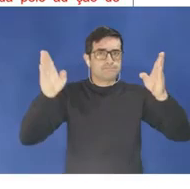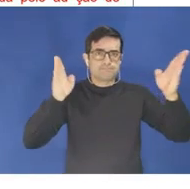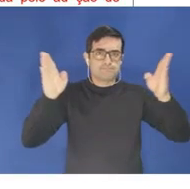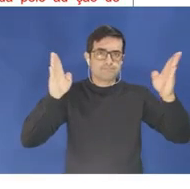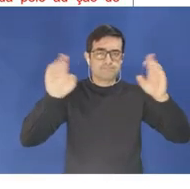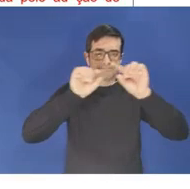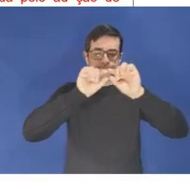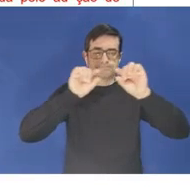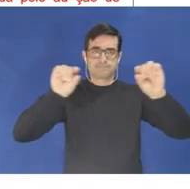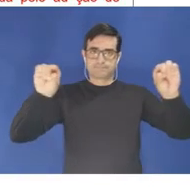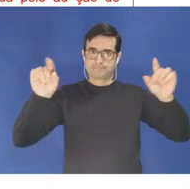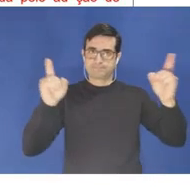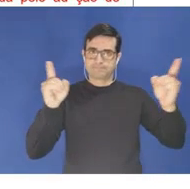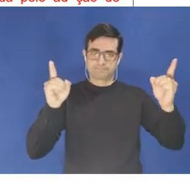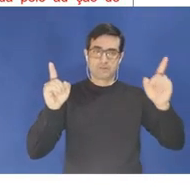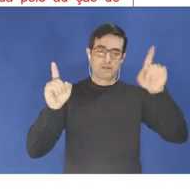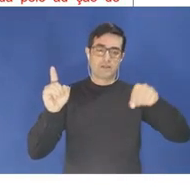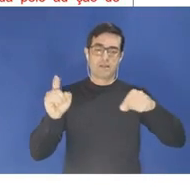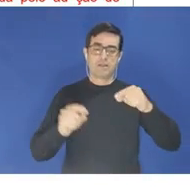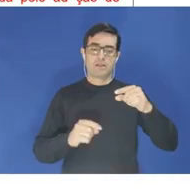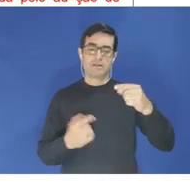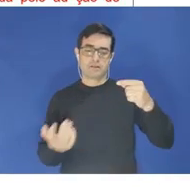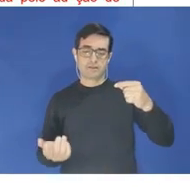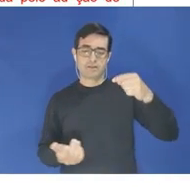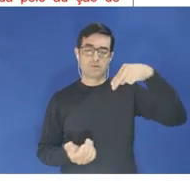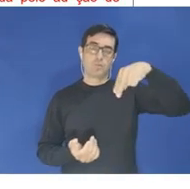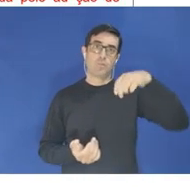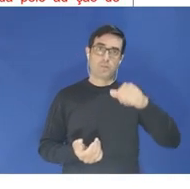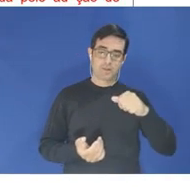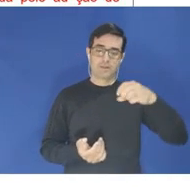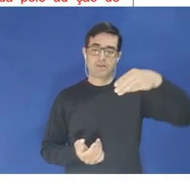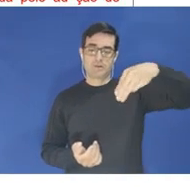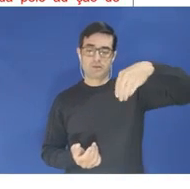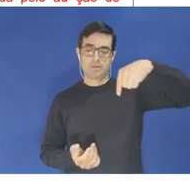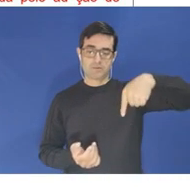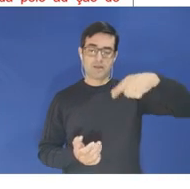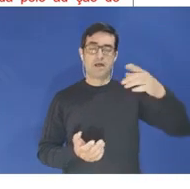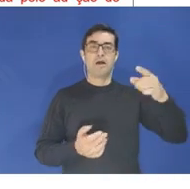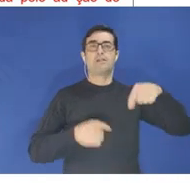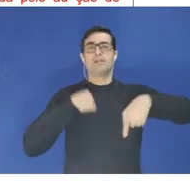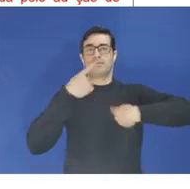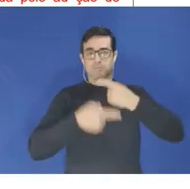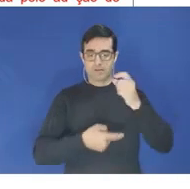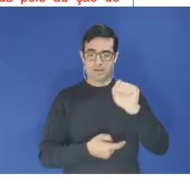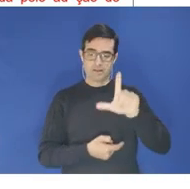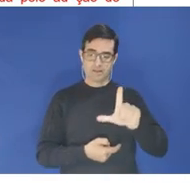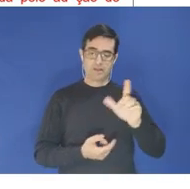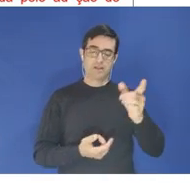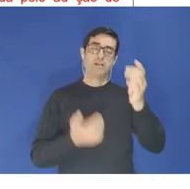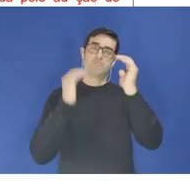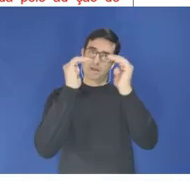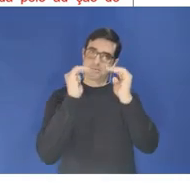o segundo período, né, o terceiro, é o sódio, o magnésio, aí pula, vai lá para o